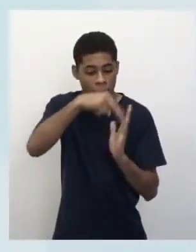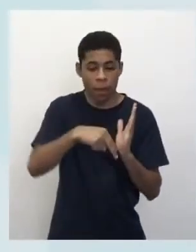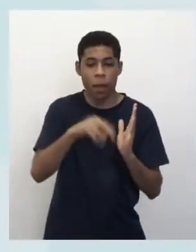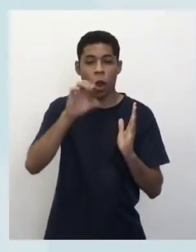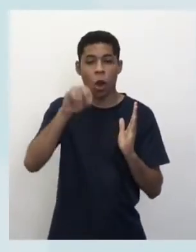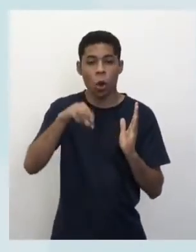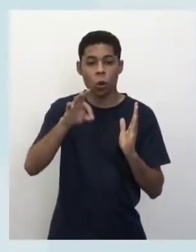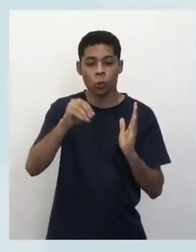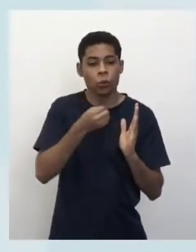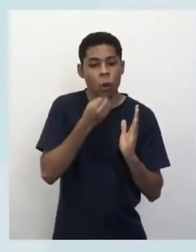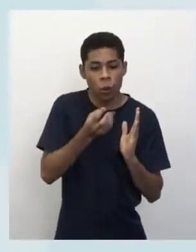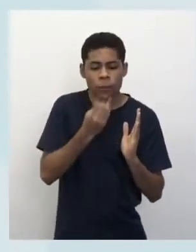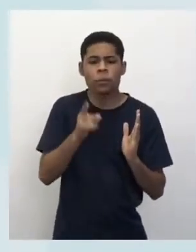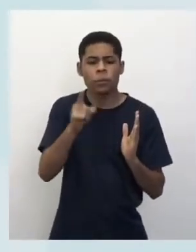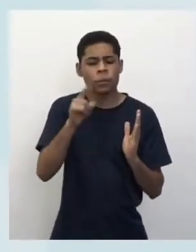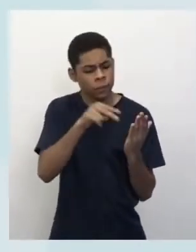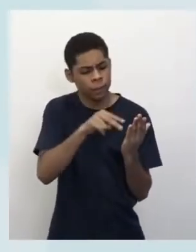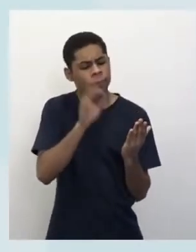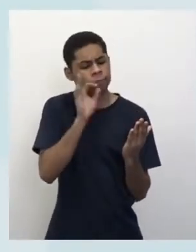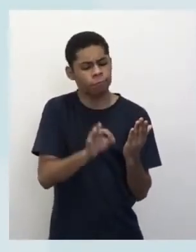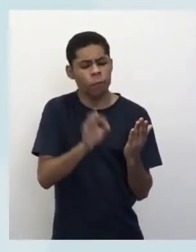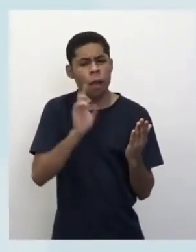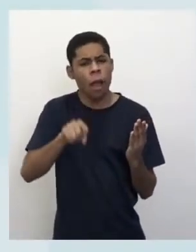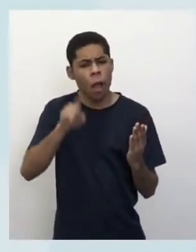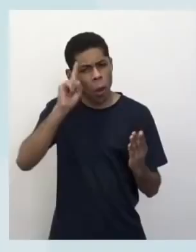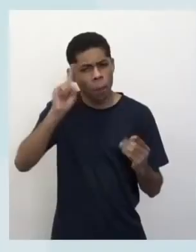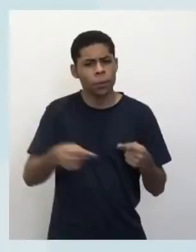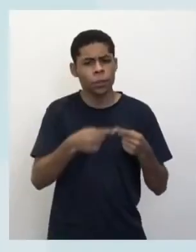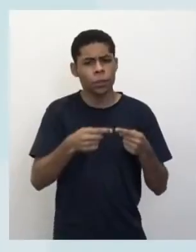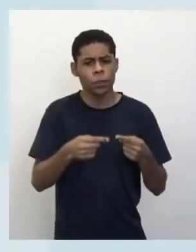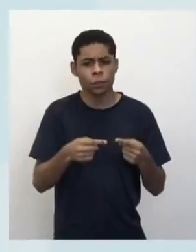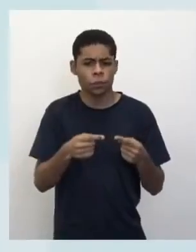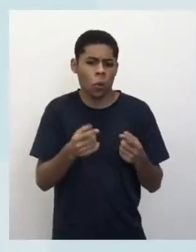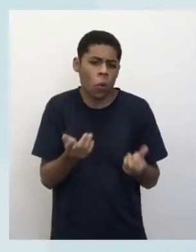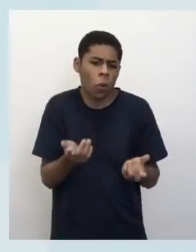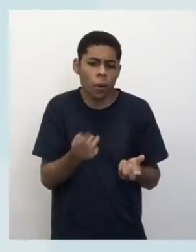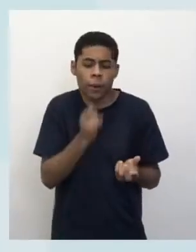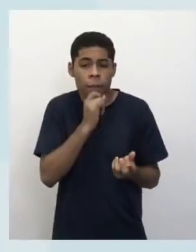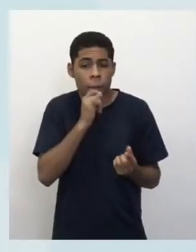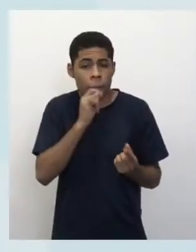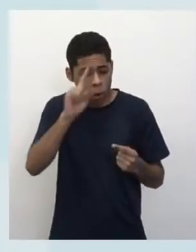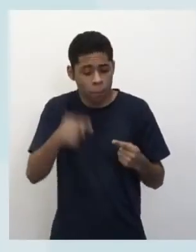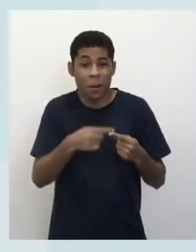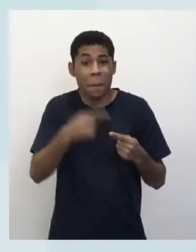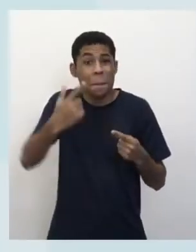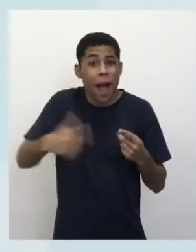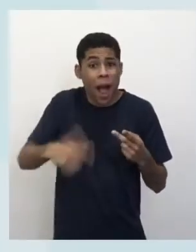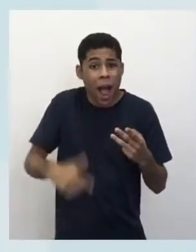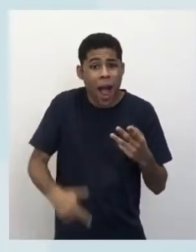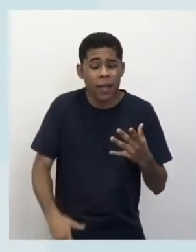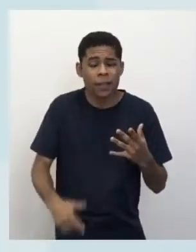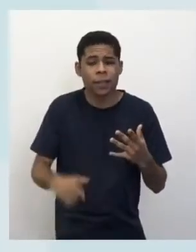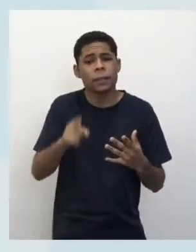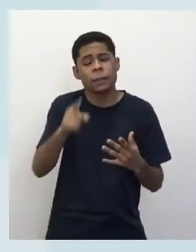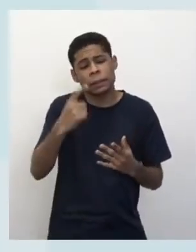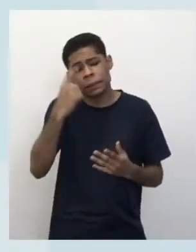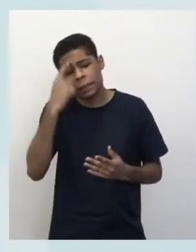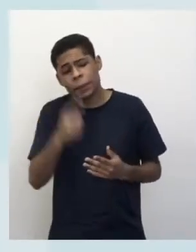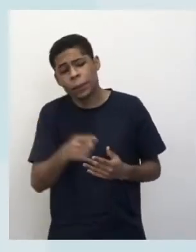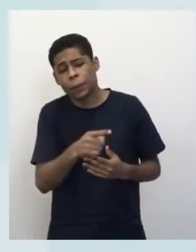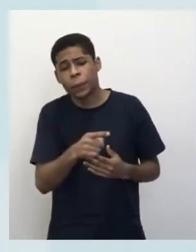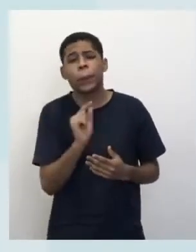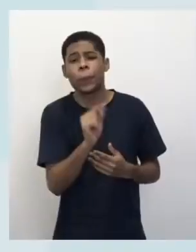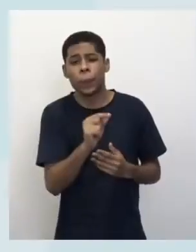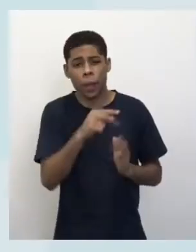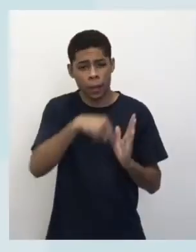o que você determina como objetivo ou objetivos para essa prática? O que você pretende com essa